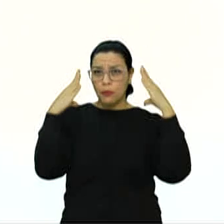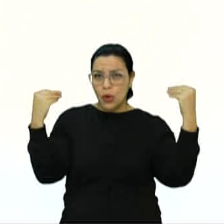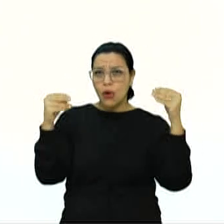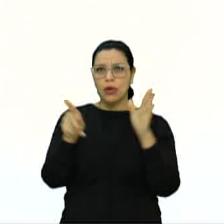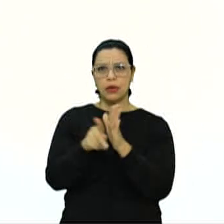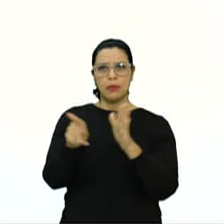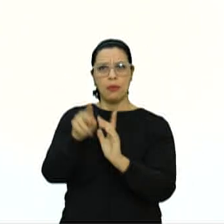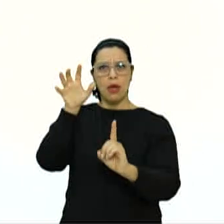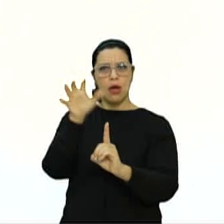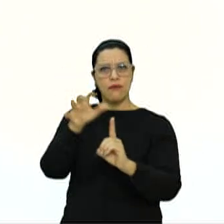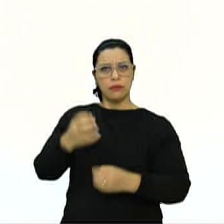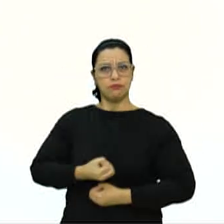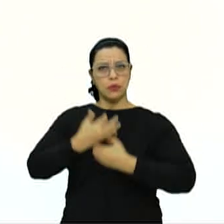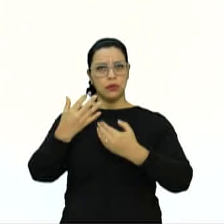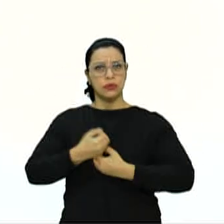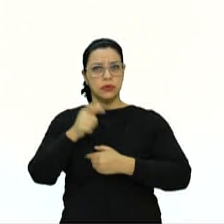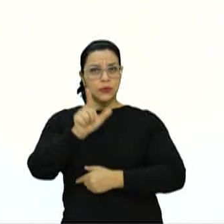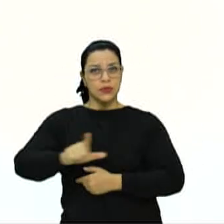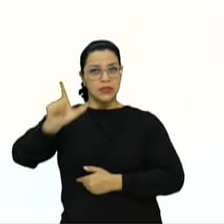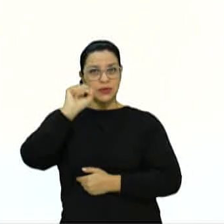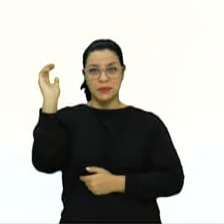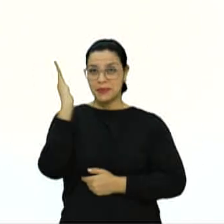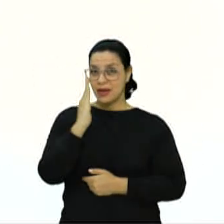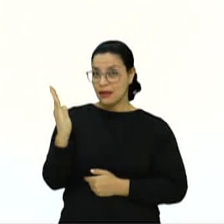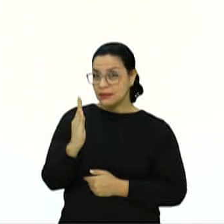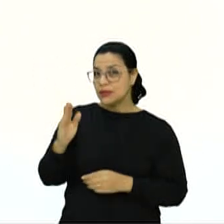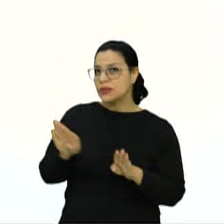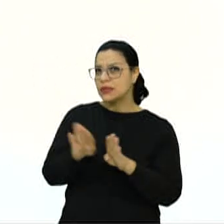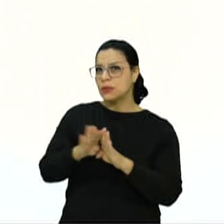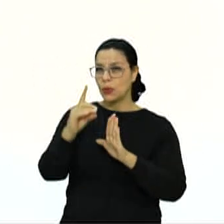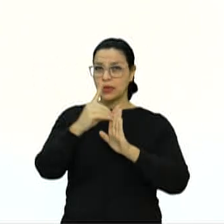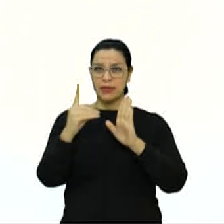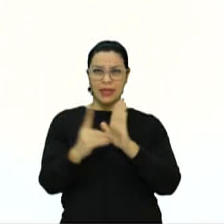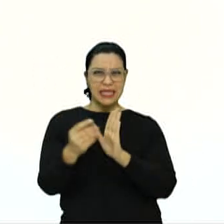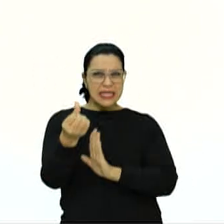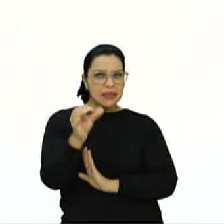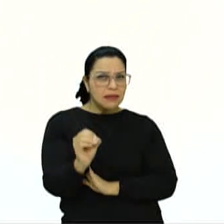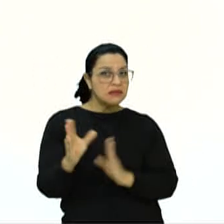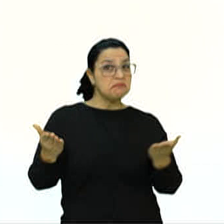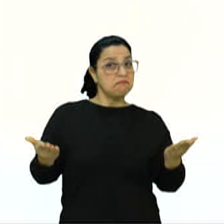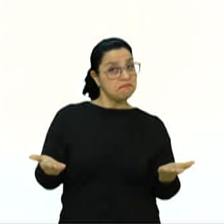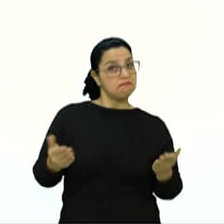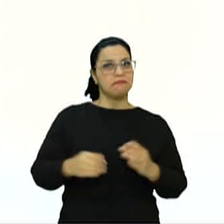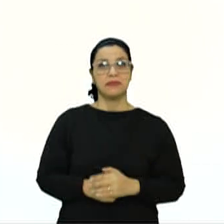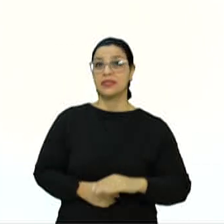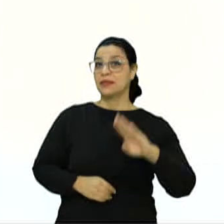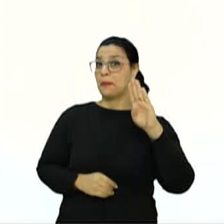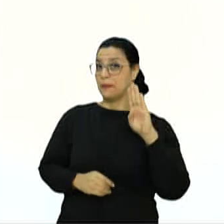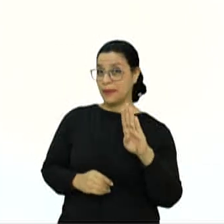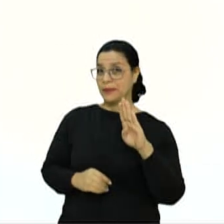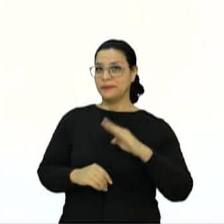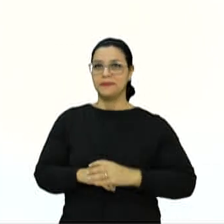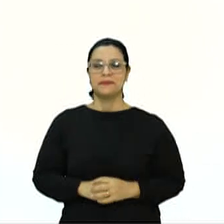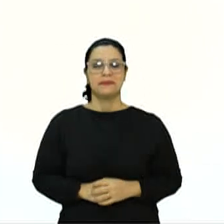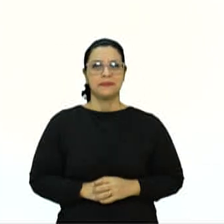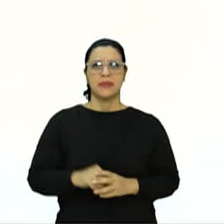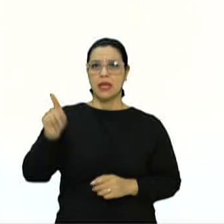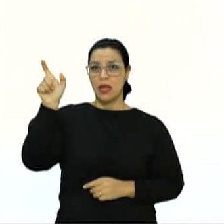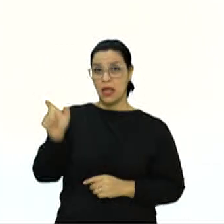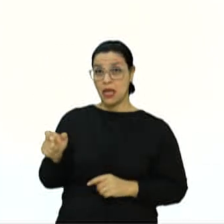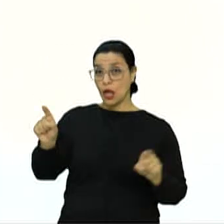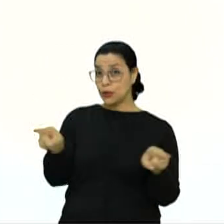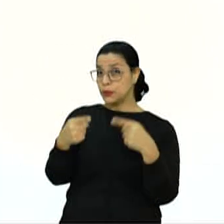que influenciou a produção literária brasileira na década de 60? Letra B. Foi